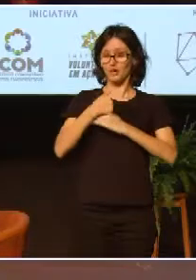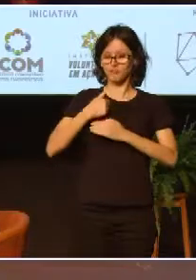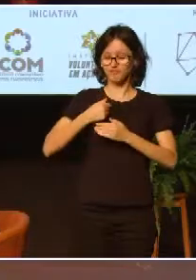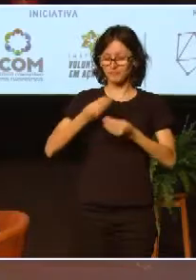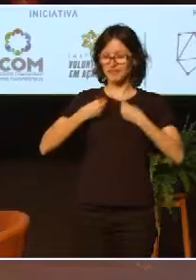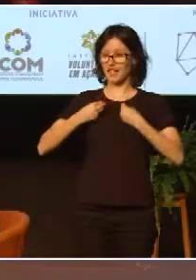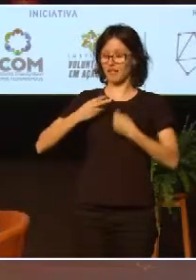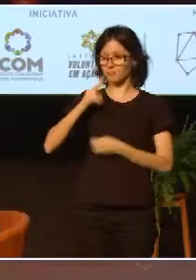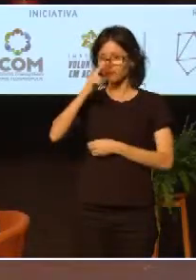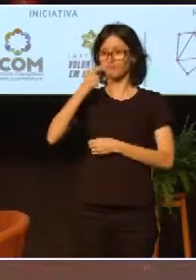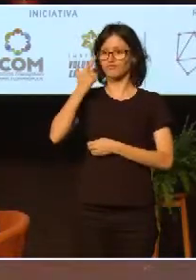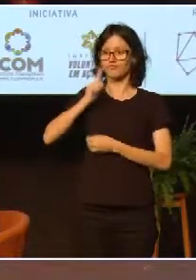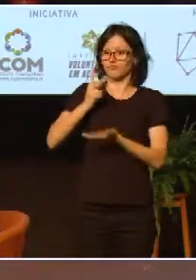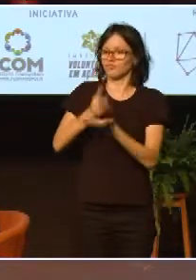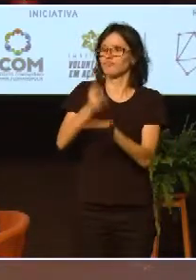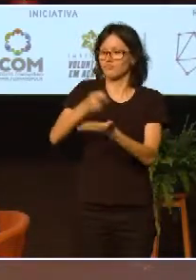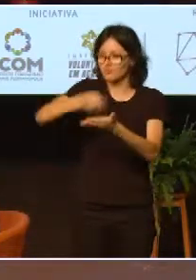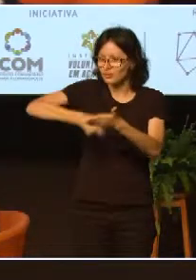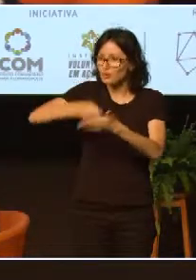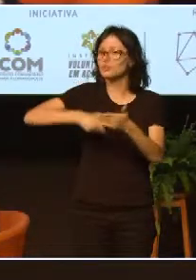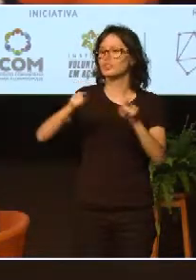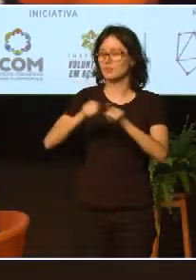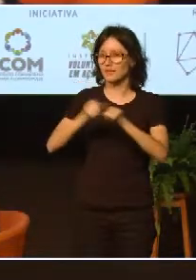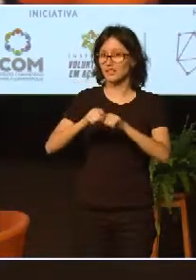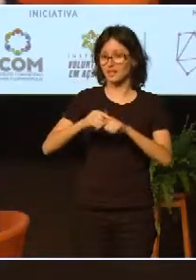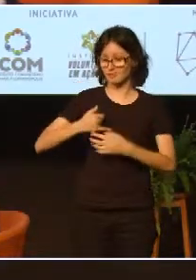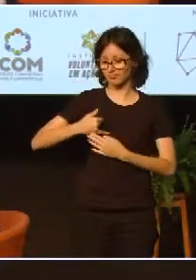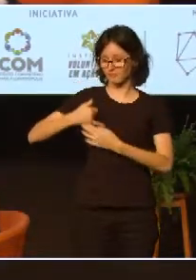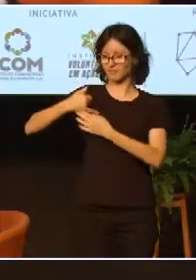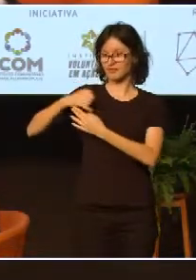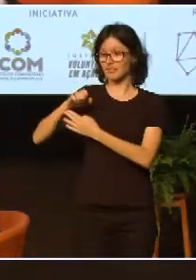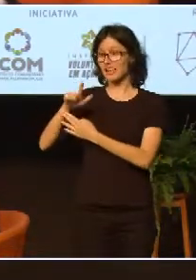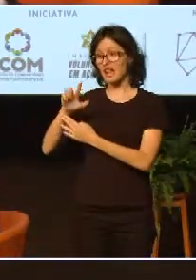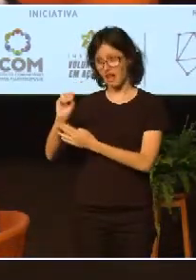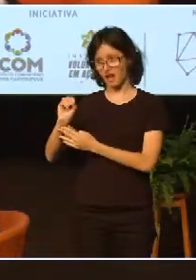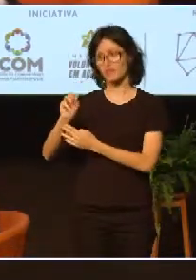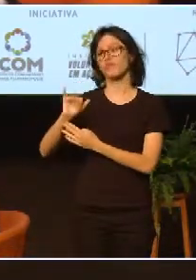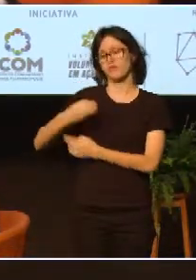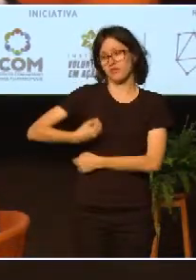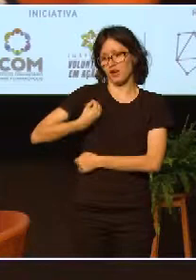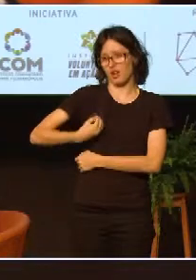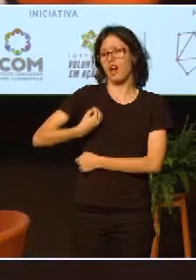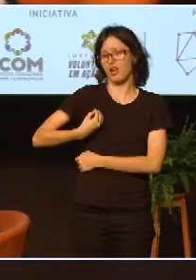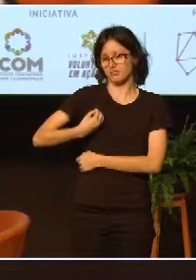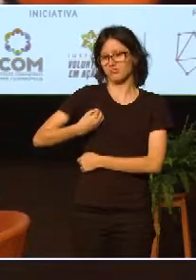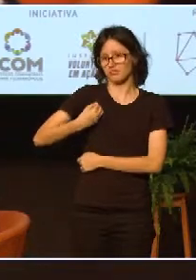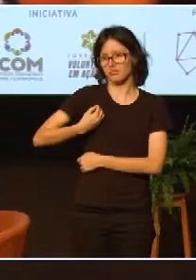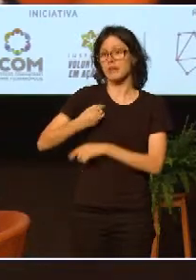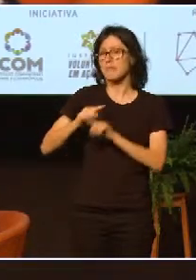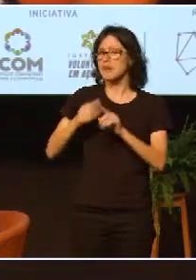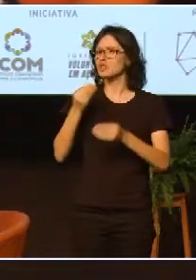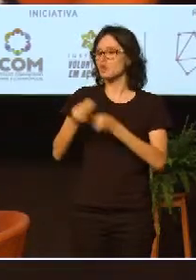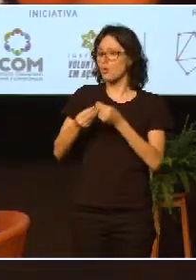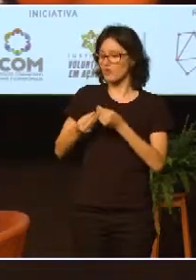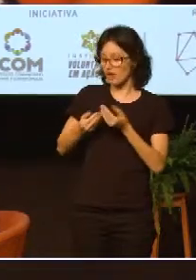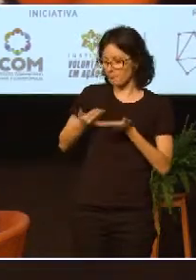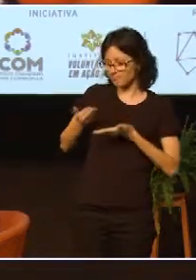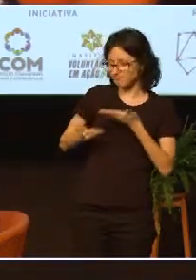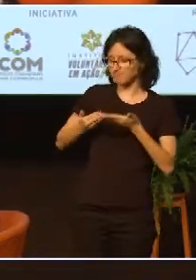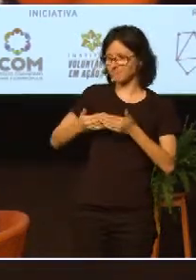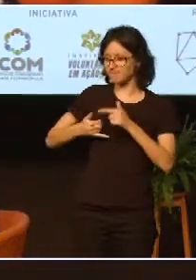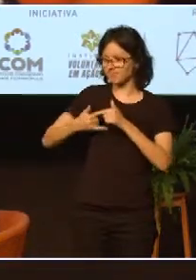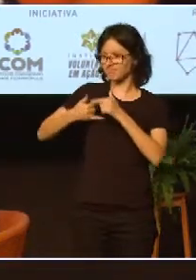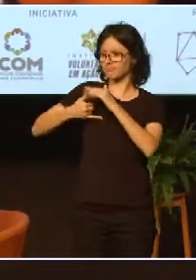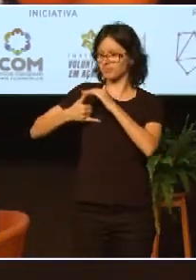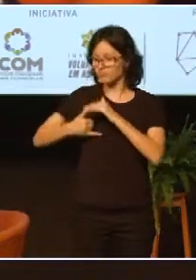fazendo o que eu faço. Então, o ego, ele vai estar presente na sua vida. Agora, a questão é como que você lida com ele